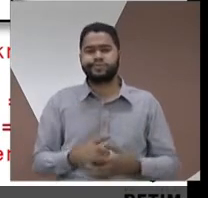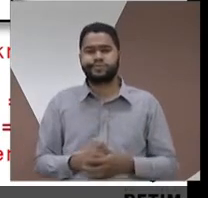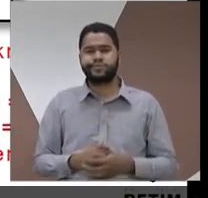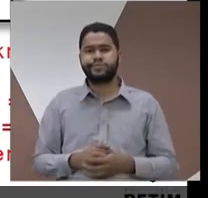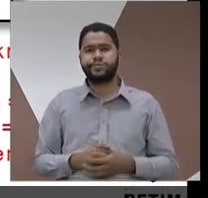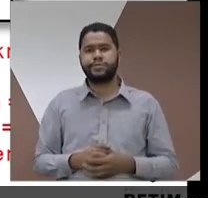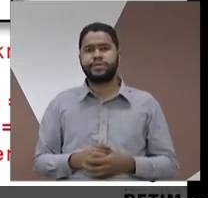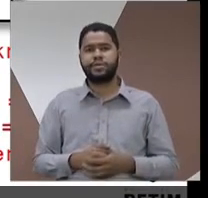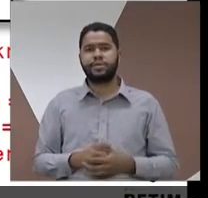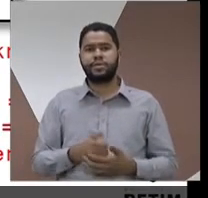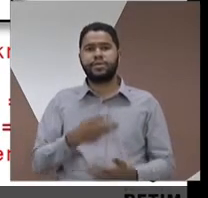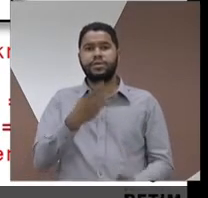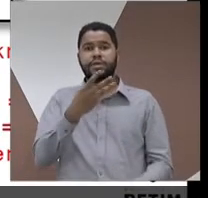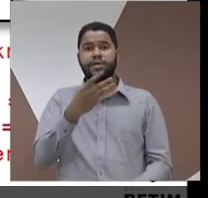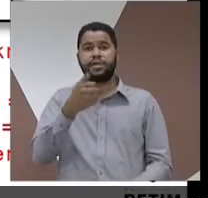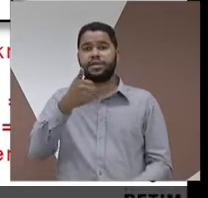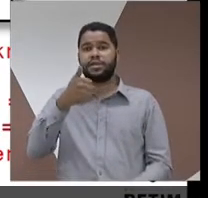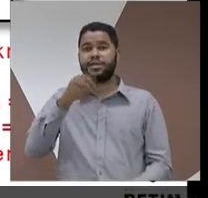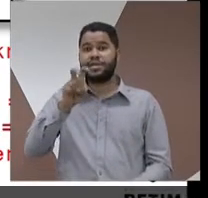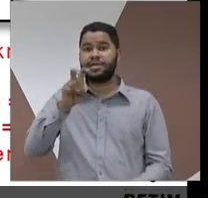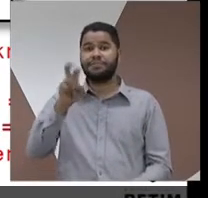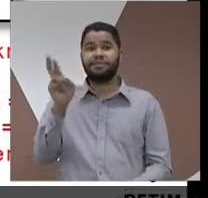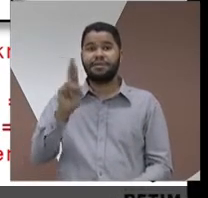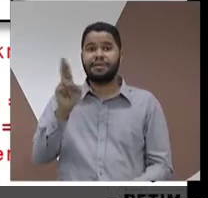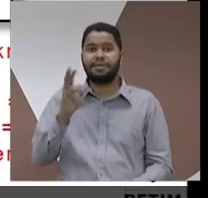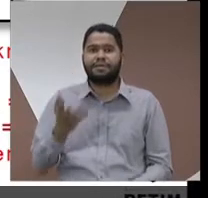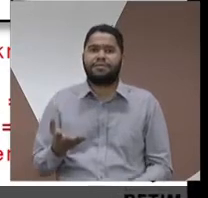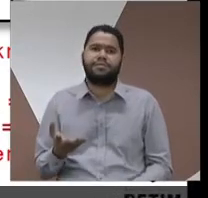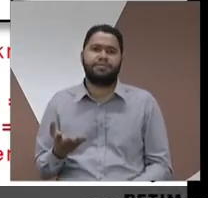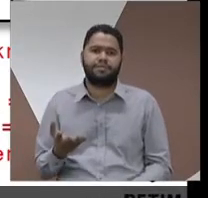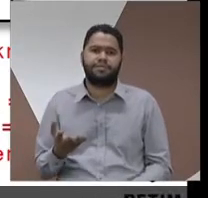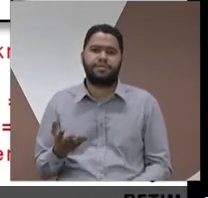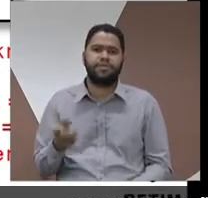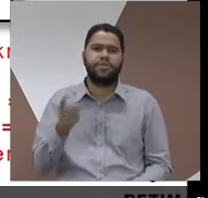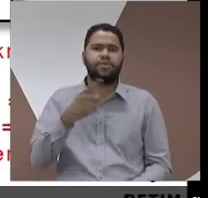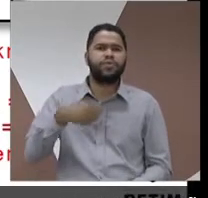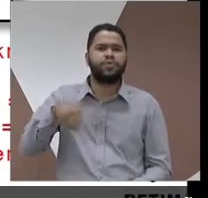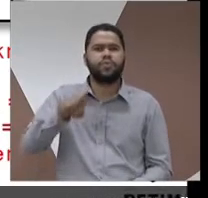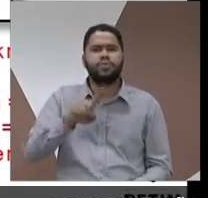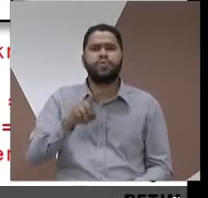com R$ 315. Se você pega